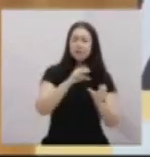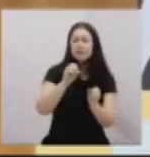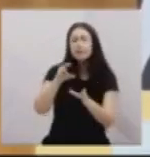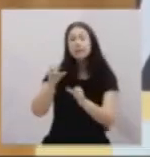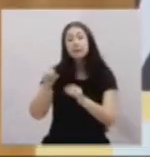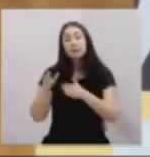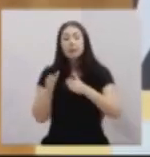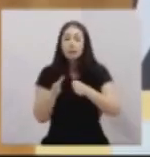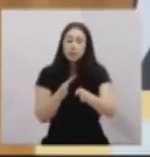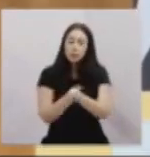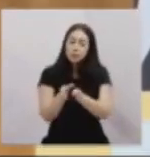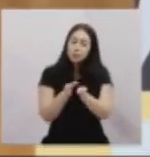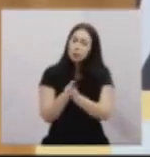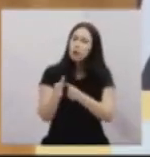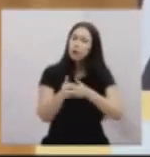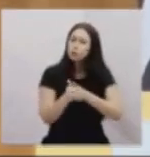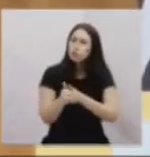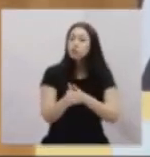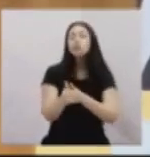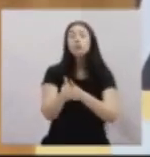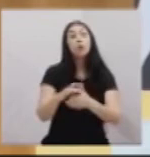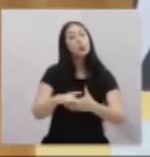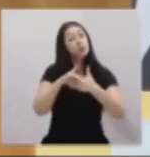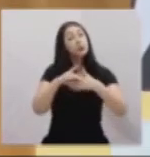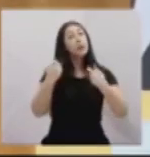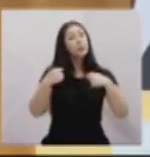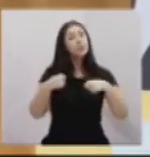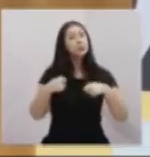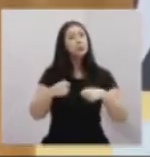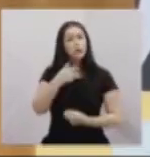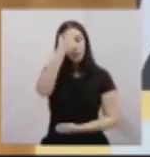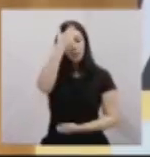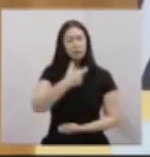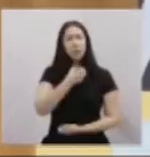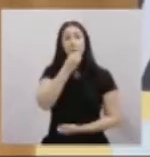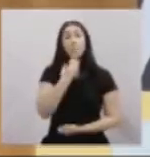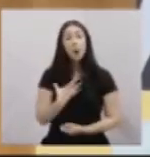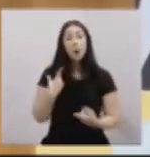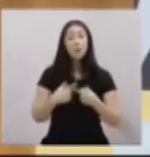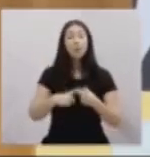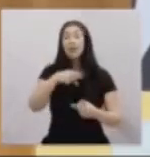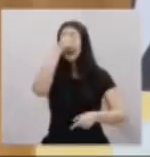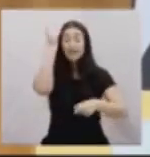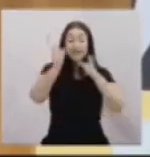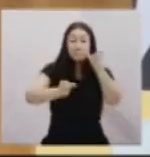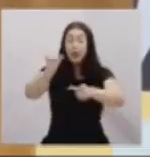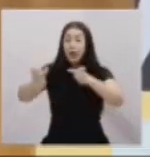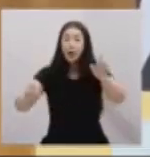que leva as pessoas. O líder deve ser exemplo. O líder é vigiado o tempo inteiro. Muitos olhos